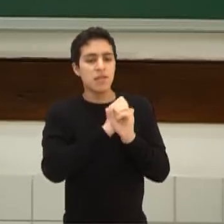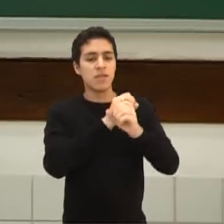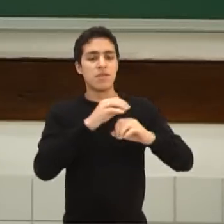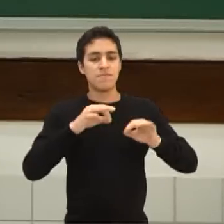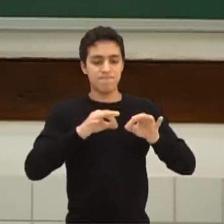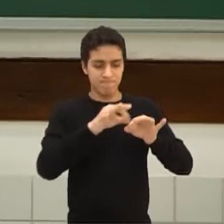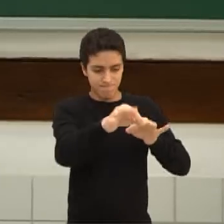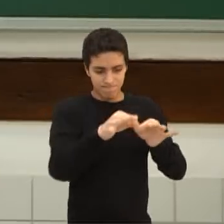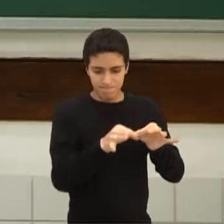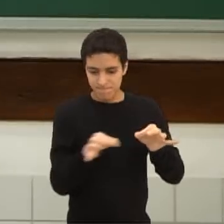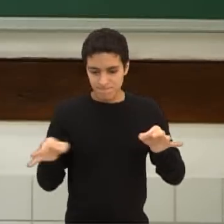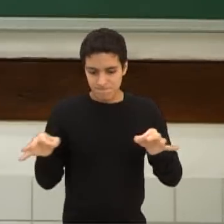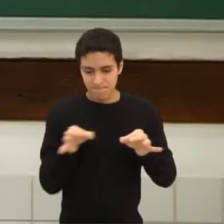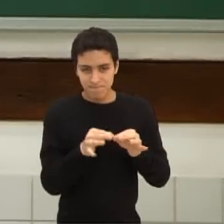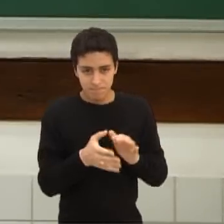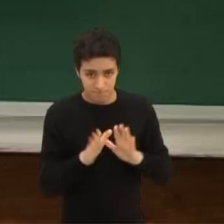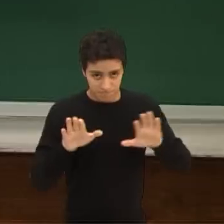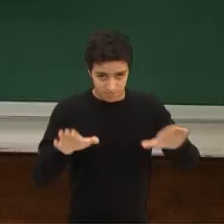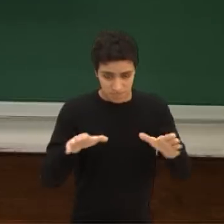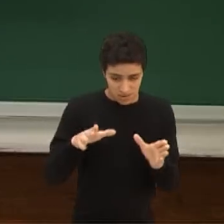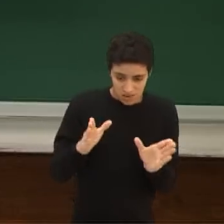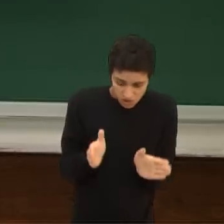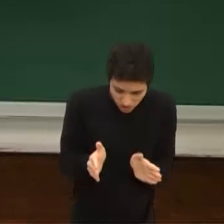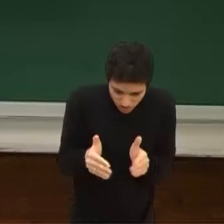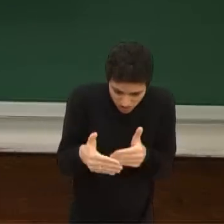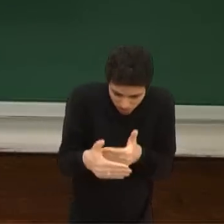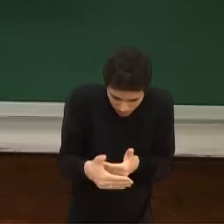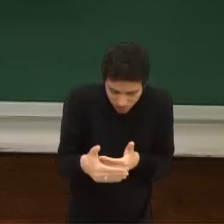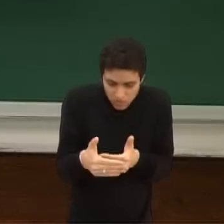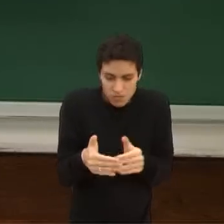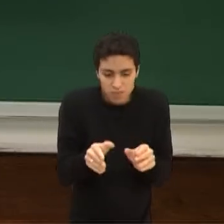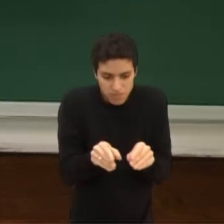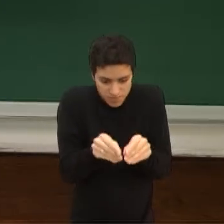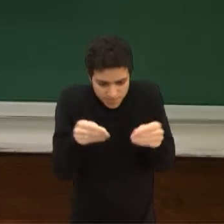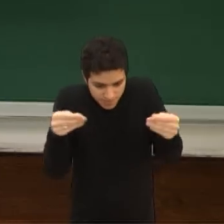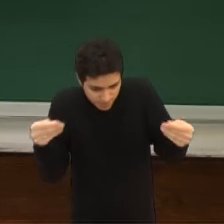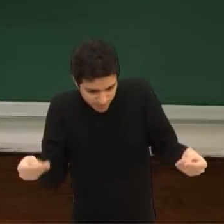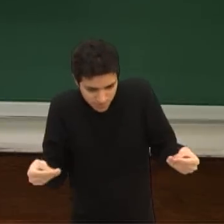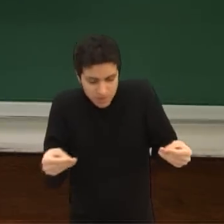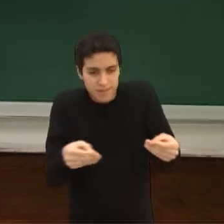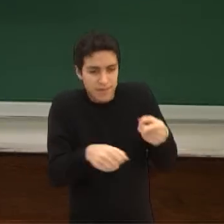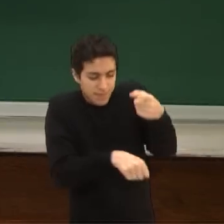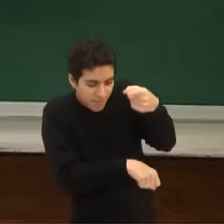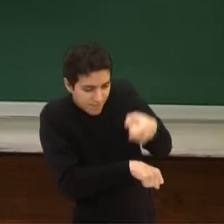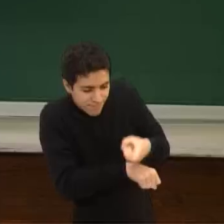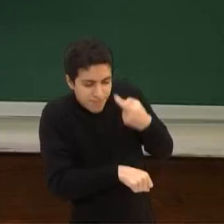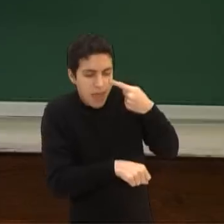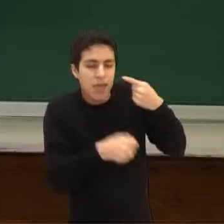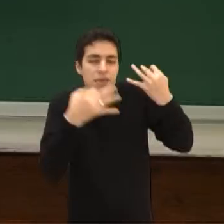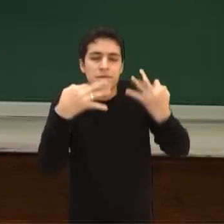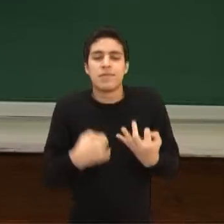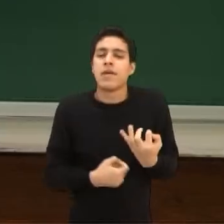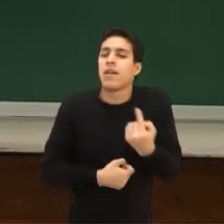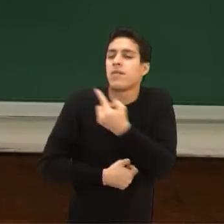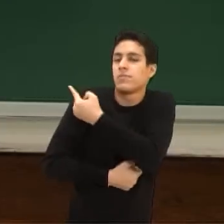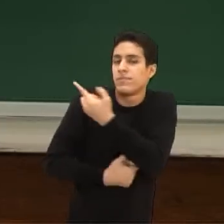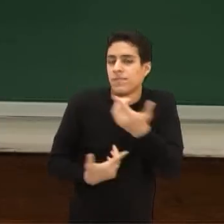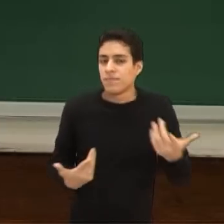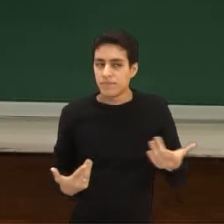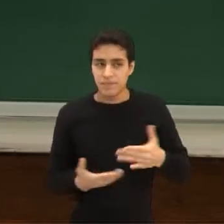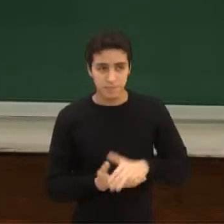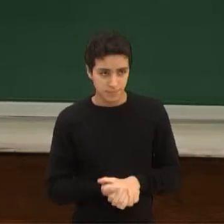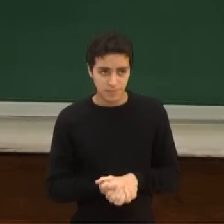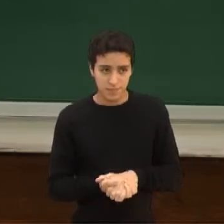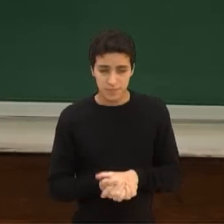nós pegamos este cubo aqui e planificamos ele, nós vamos encontrar esta planificação aqui, olhem lá.